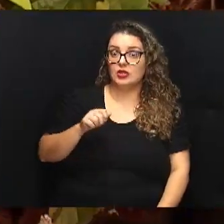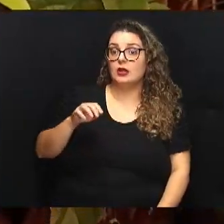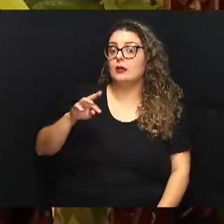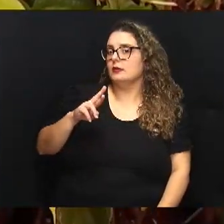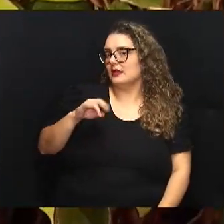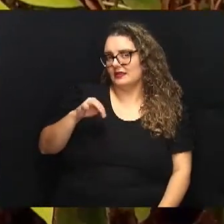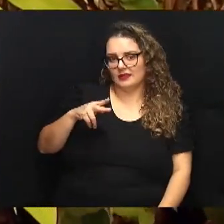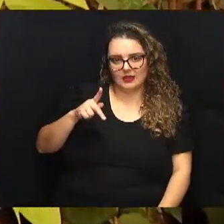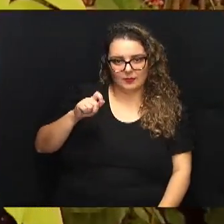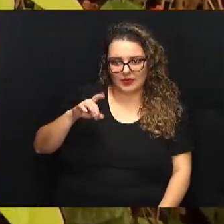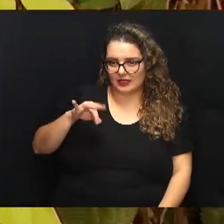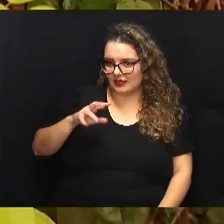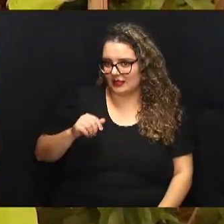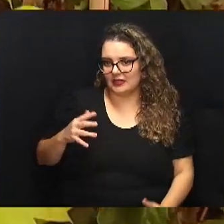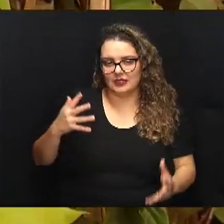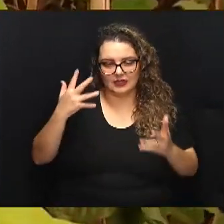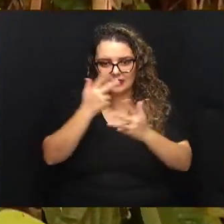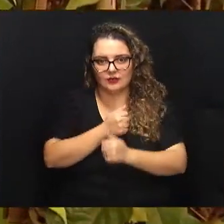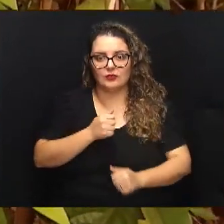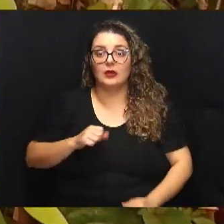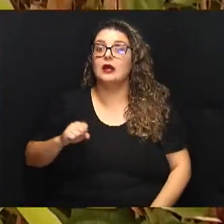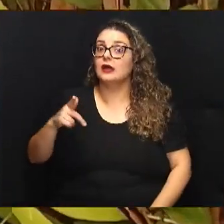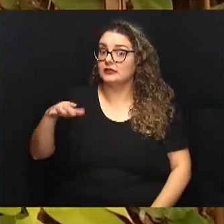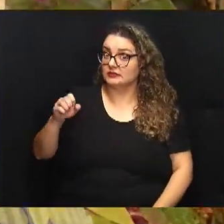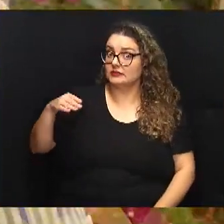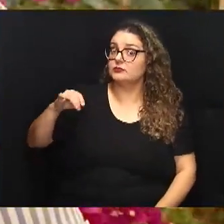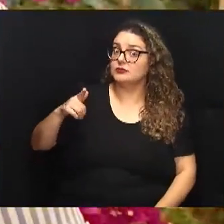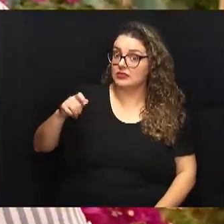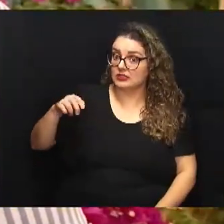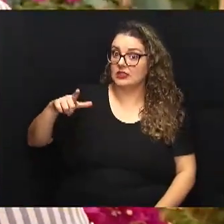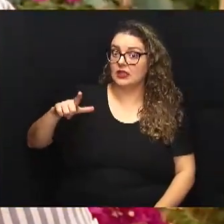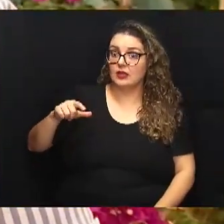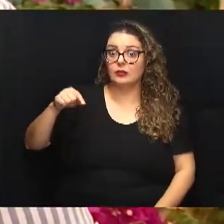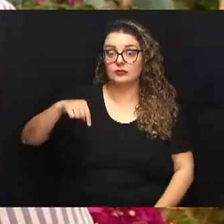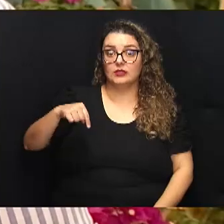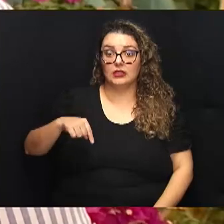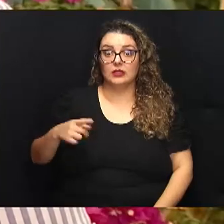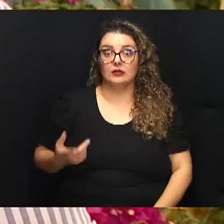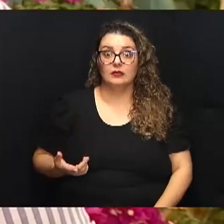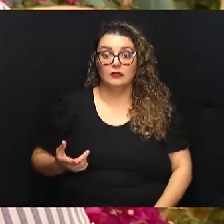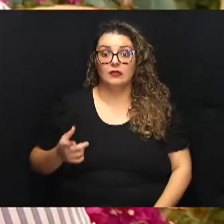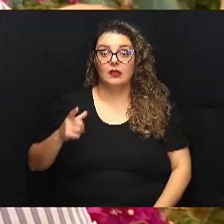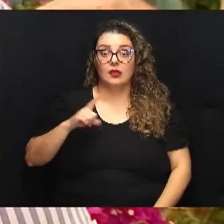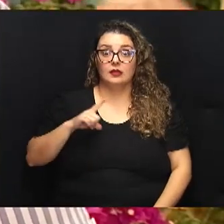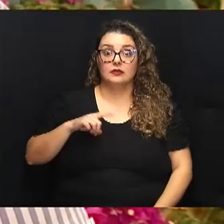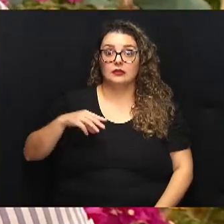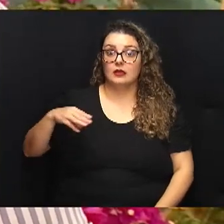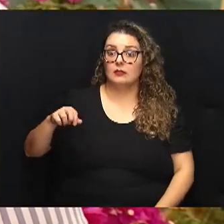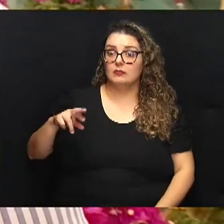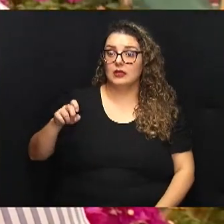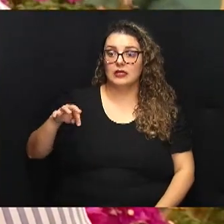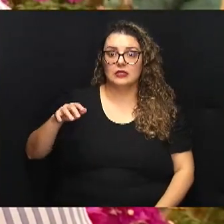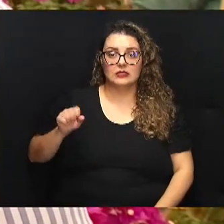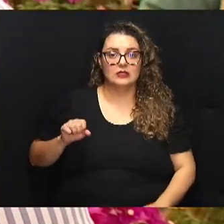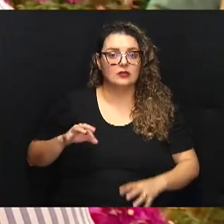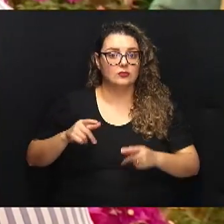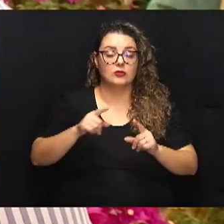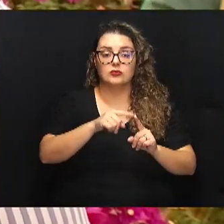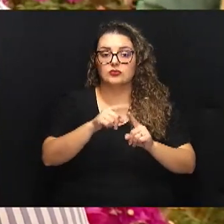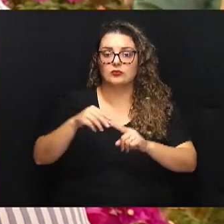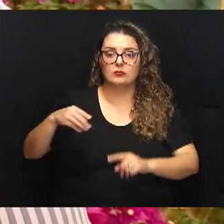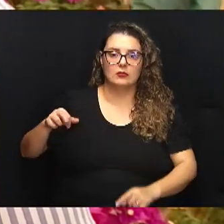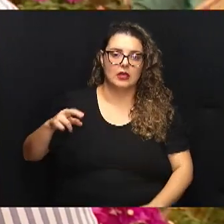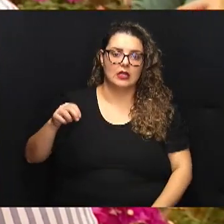a trepadeira São Miguel que tem aqui, inclusive no box. Que mais? As marantas, todos os tipos de maranta,